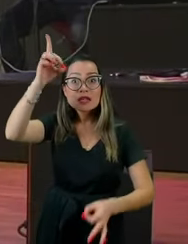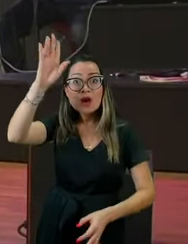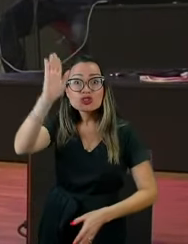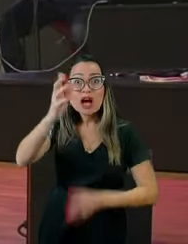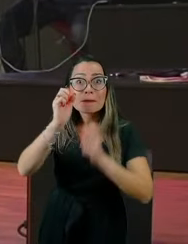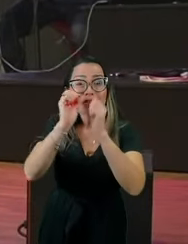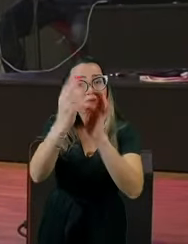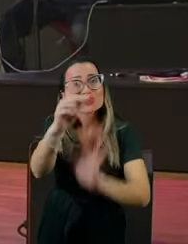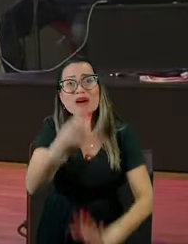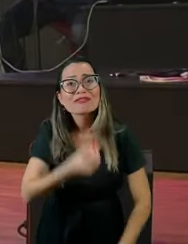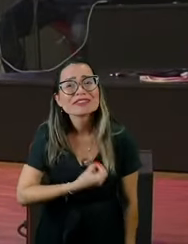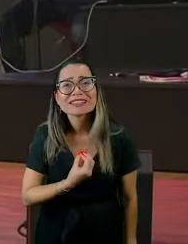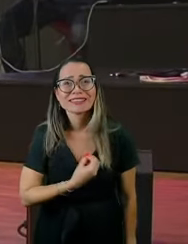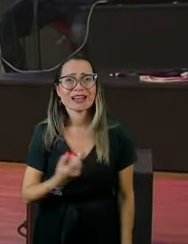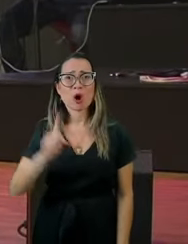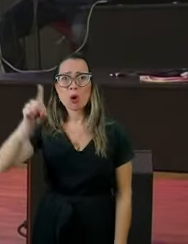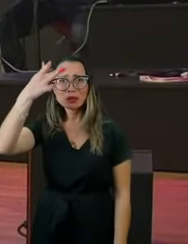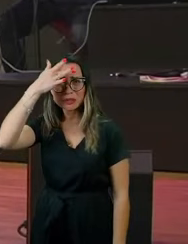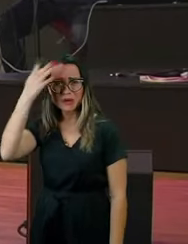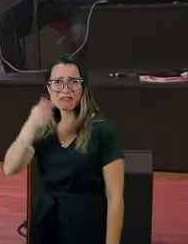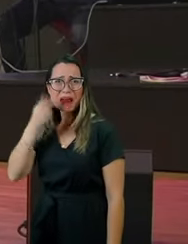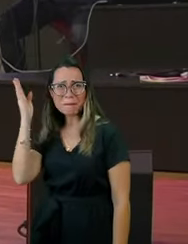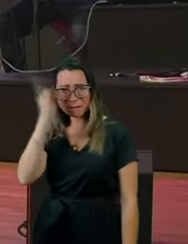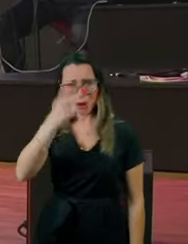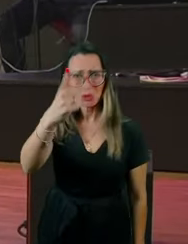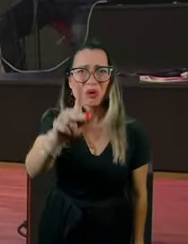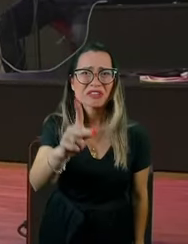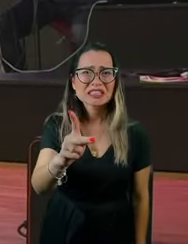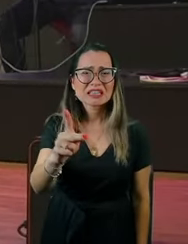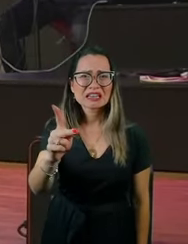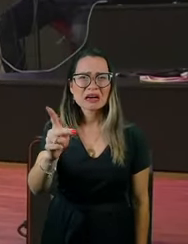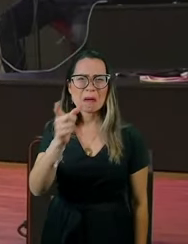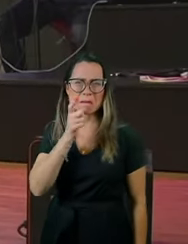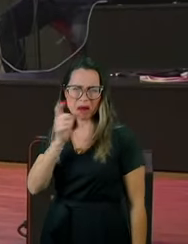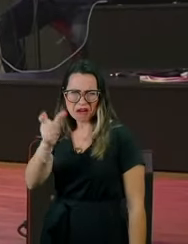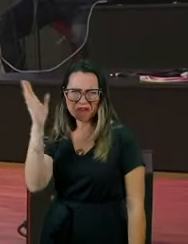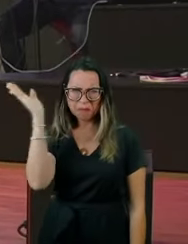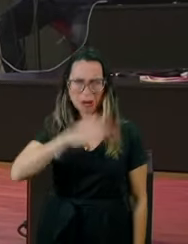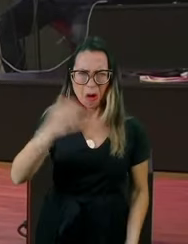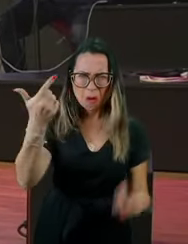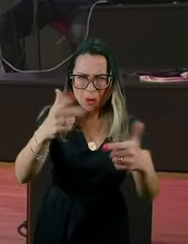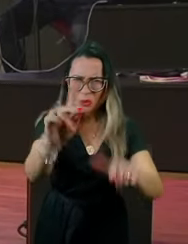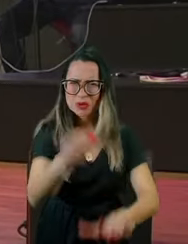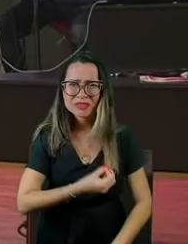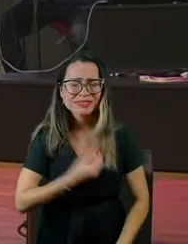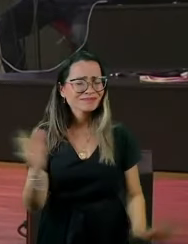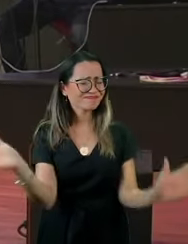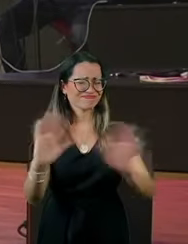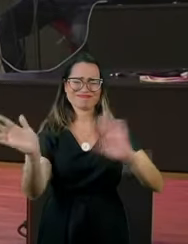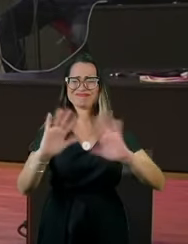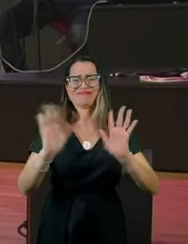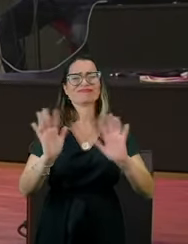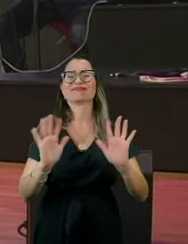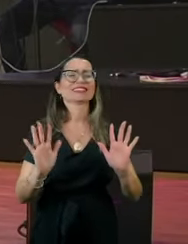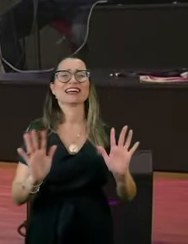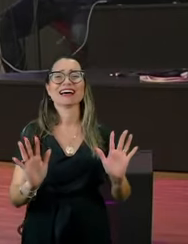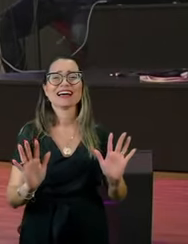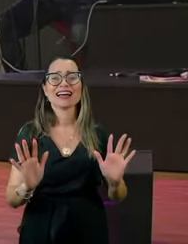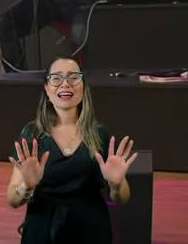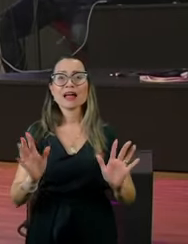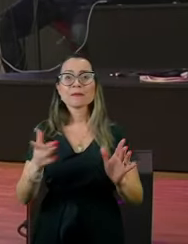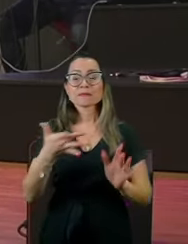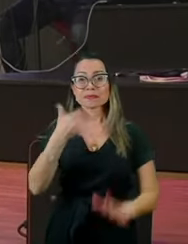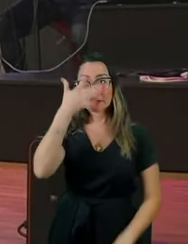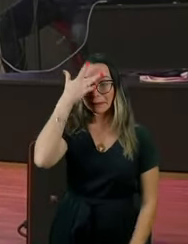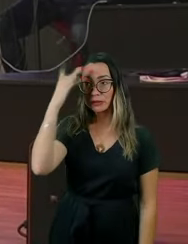Ninguém pode amaldiçoar você. Aquilo que Deus abençoou não pode ser amaldiçoado. Tem gente que chega com